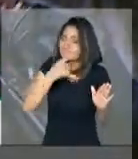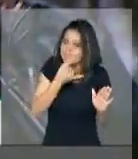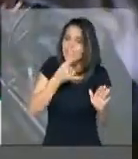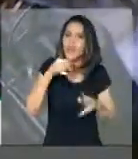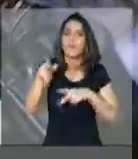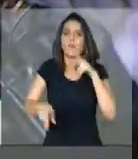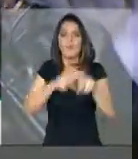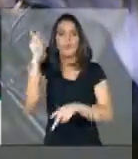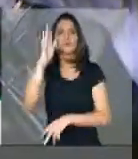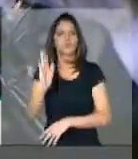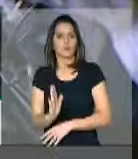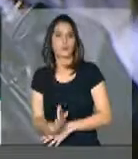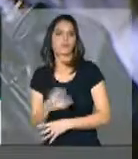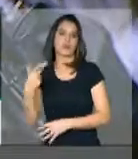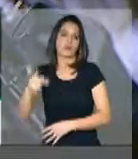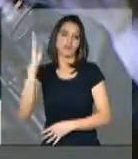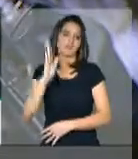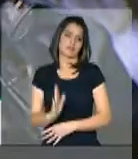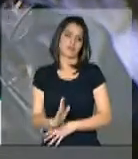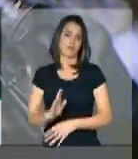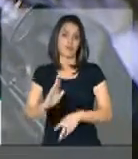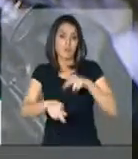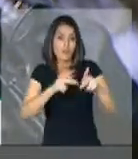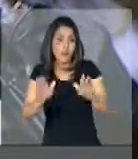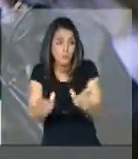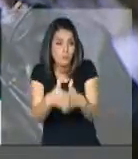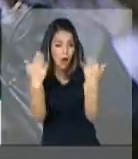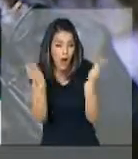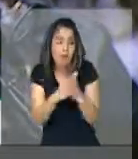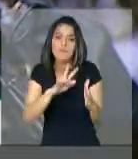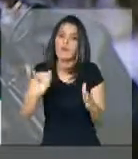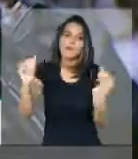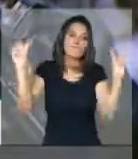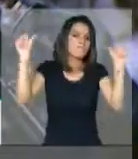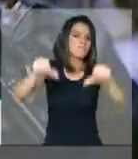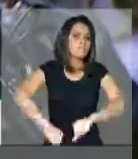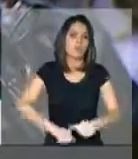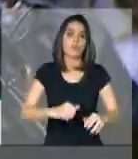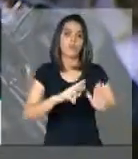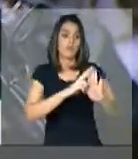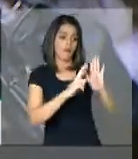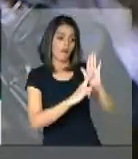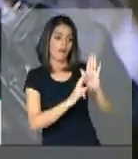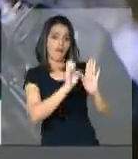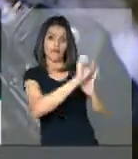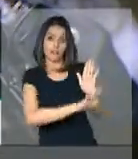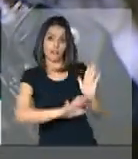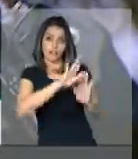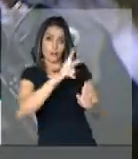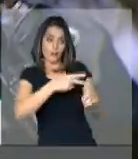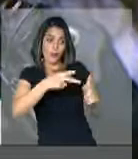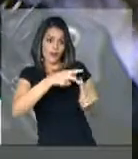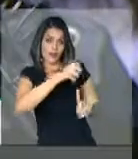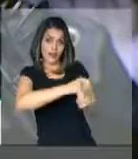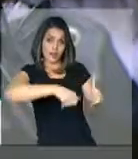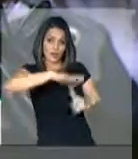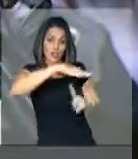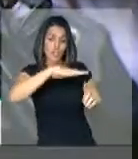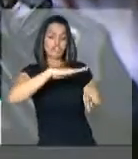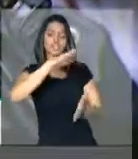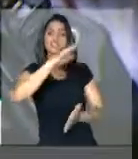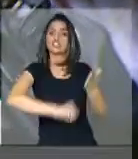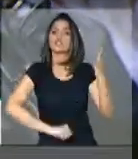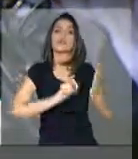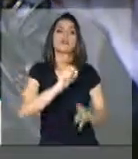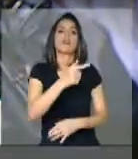mais pobre desse país. Essa é uma reforma que retira do regime geral da Previdência Social mais